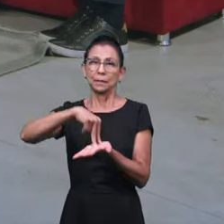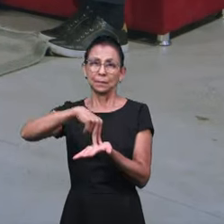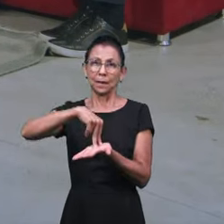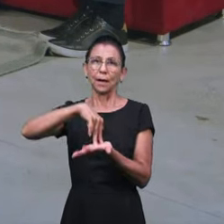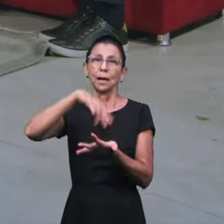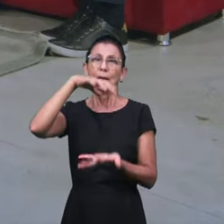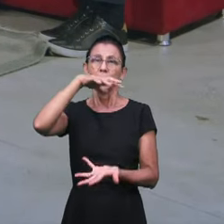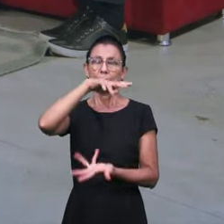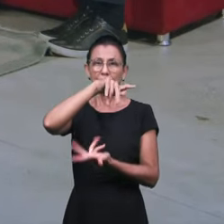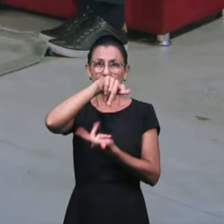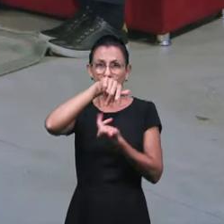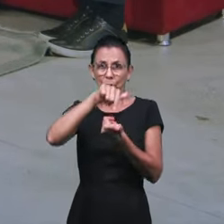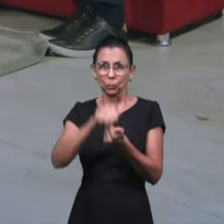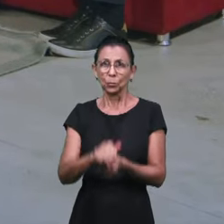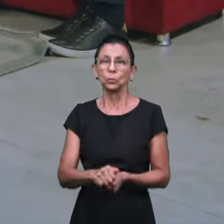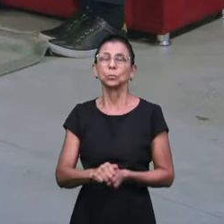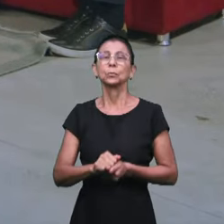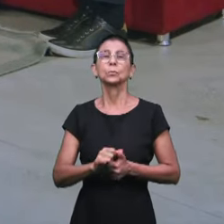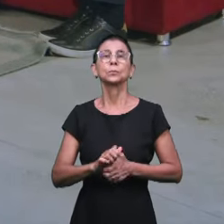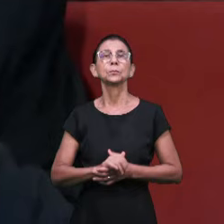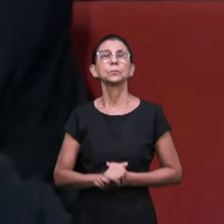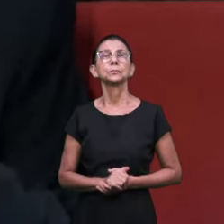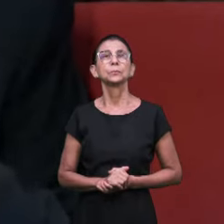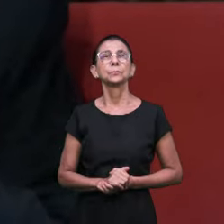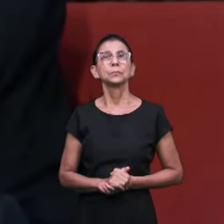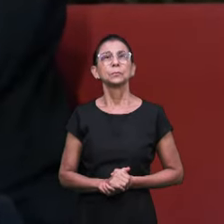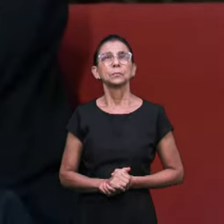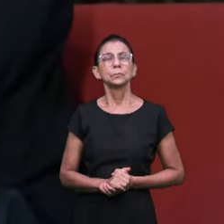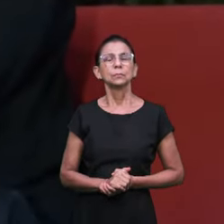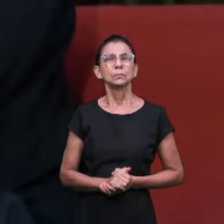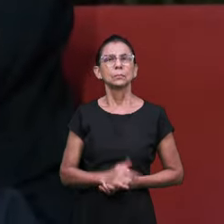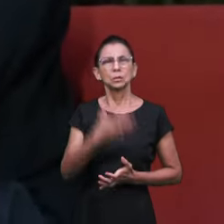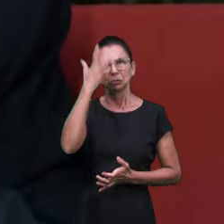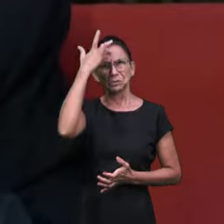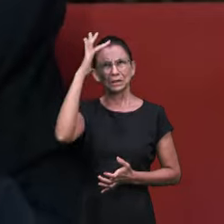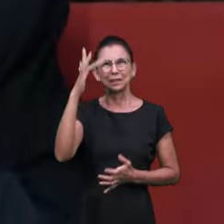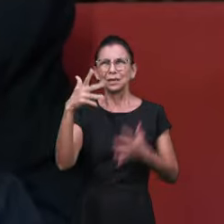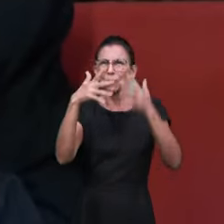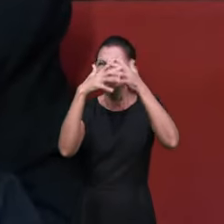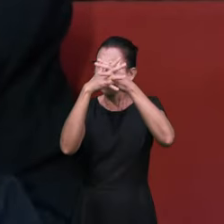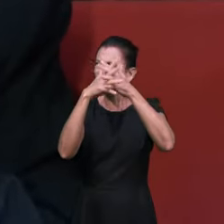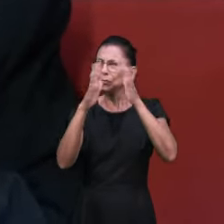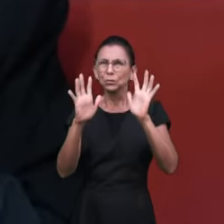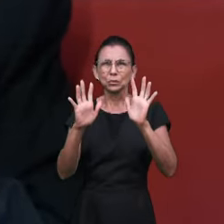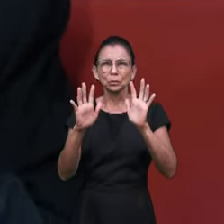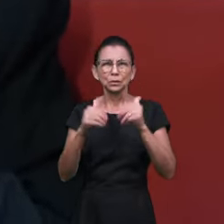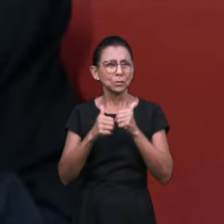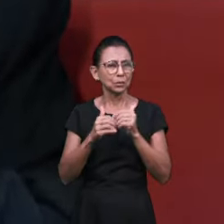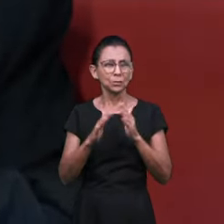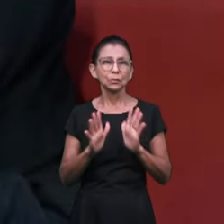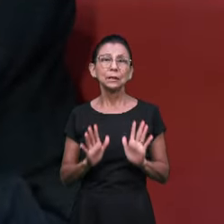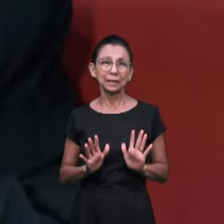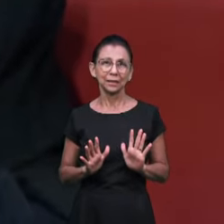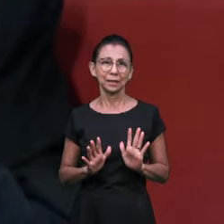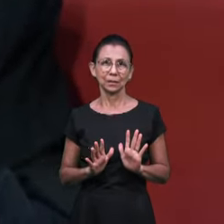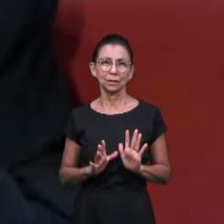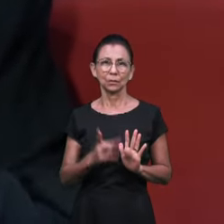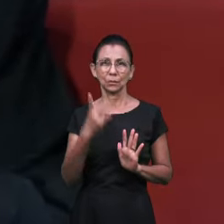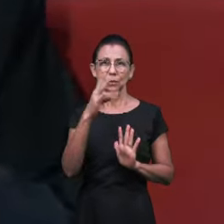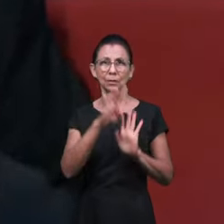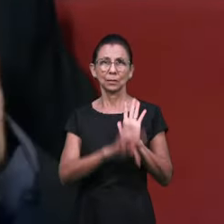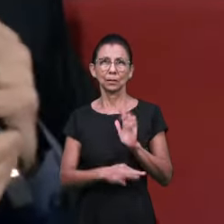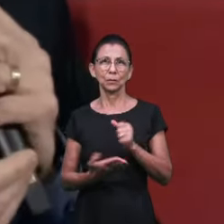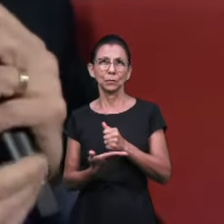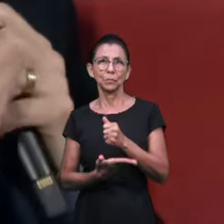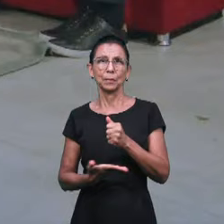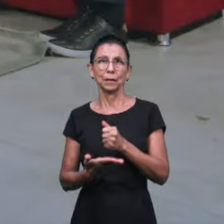como sendo a volta de Jesus. Eu não sei se eu falei muito, mas eu acho que é uma introdução nesses dois textos básicos. Eu